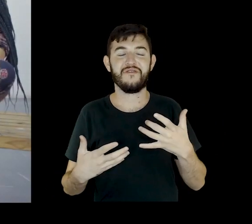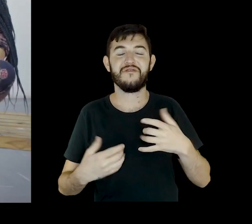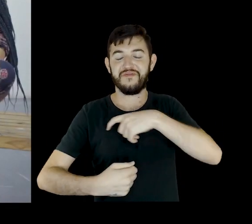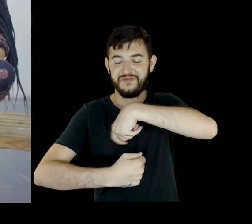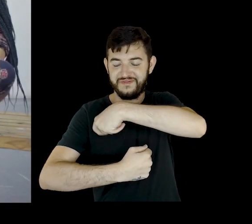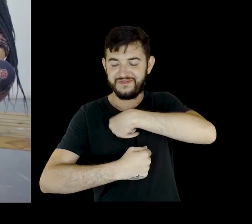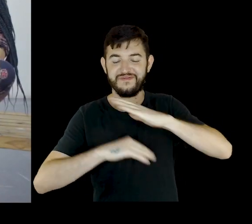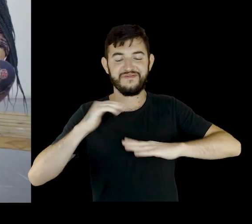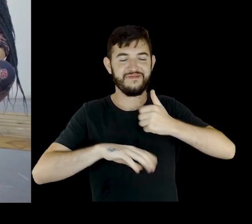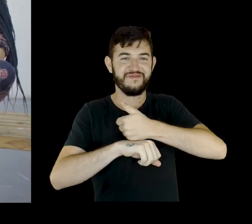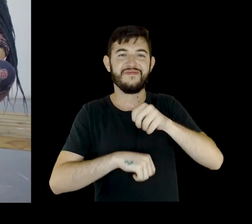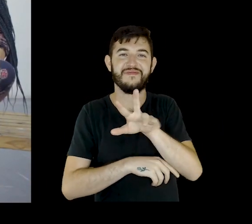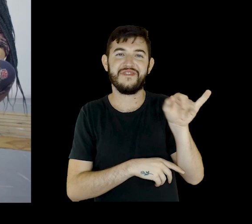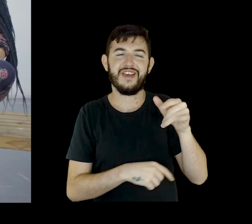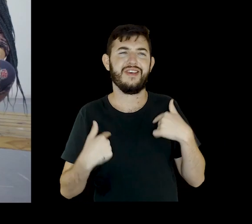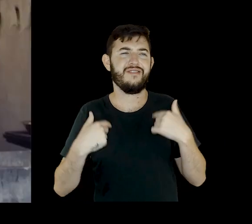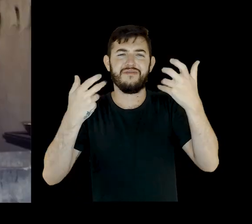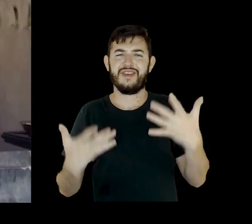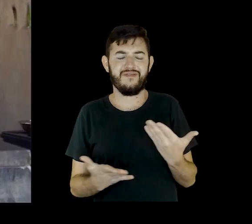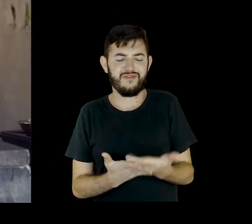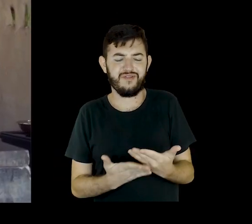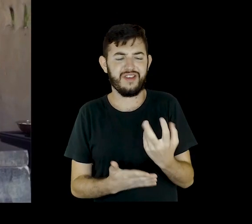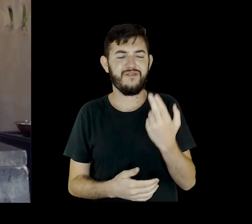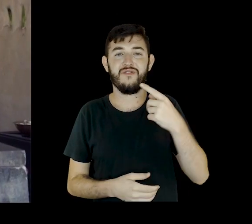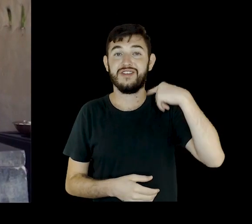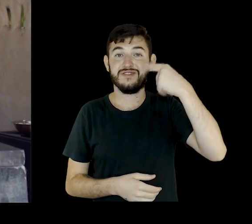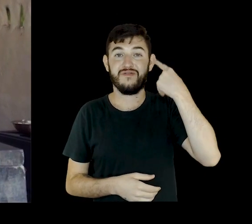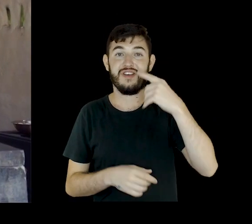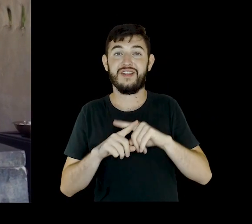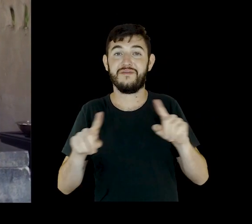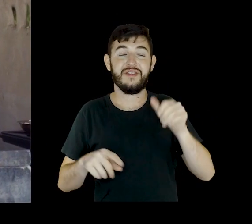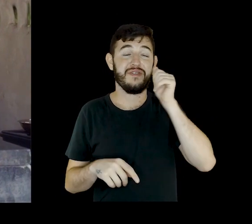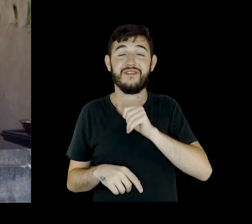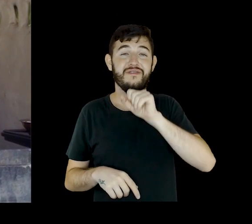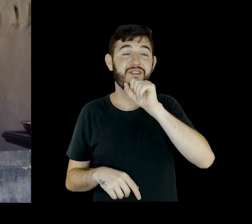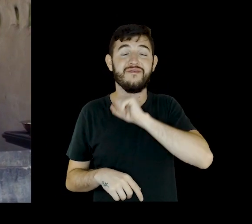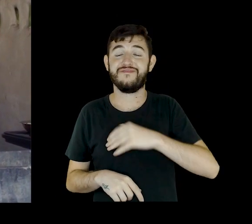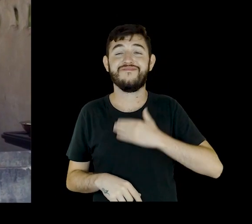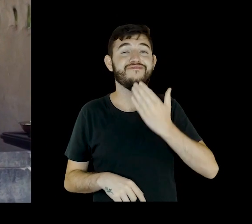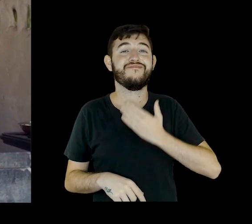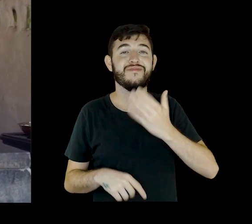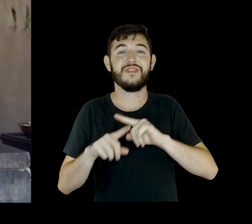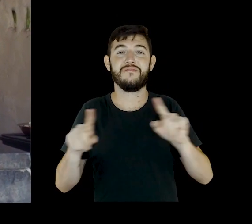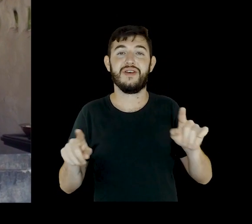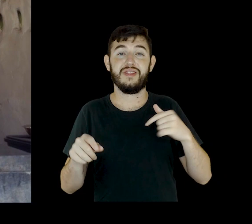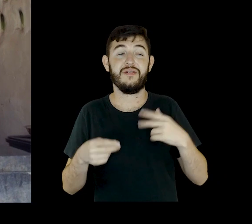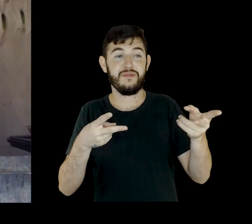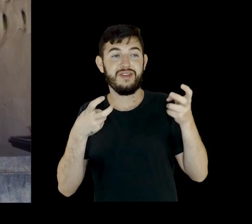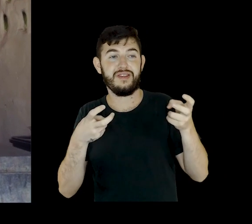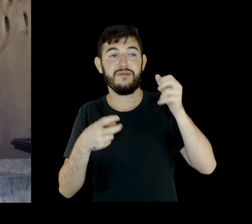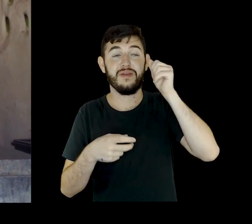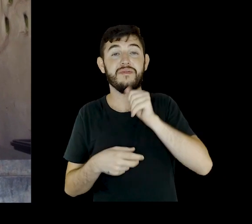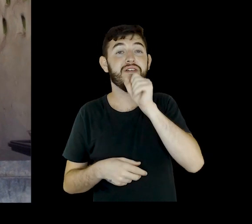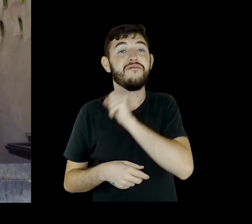cozinheira. A avó sempre fala, você vai ser cozinheira. Não, vó, vou estudar, vou ser advogada. Eu aprendi a olhar a minha avó de um